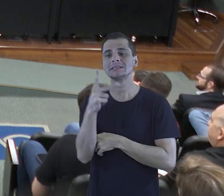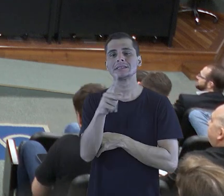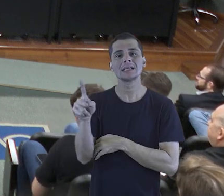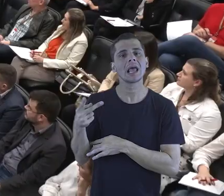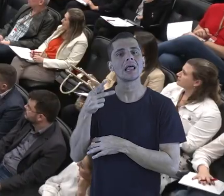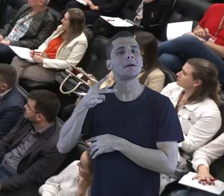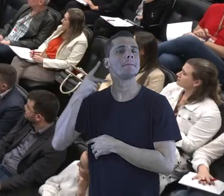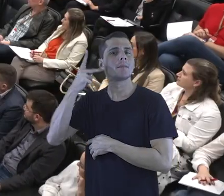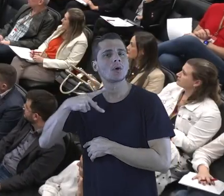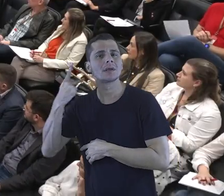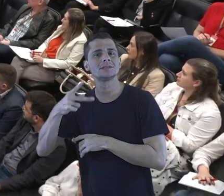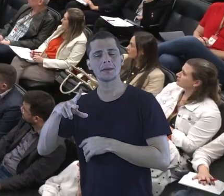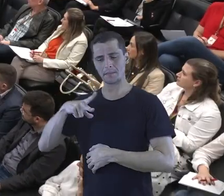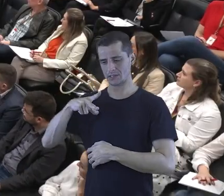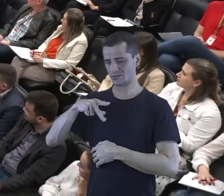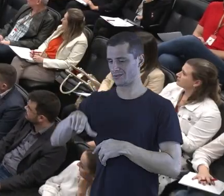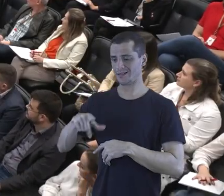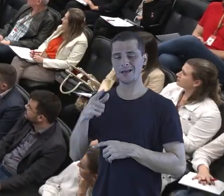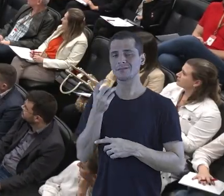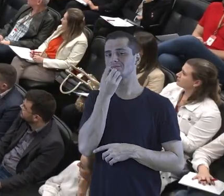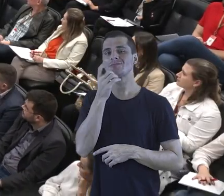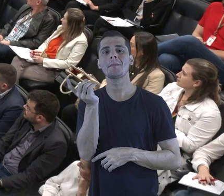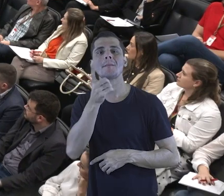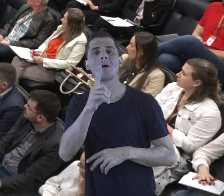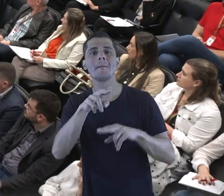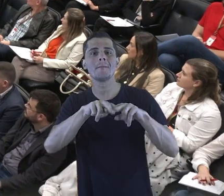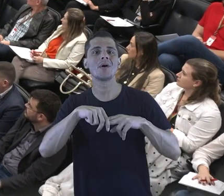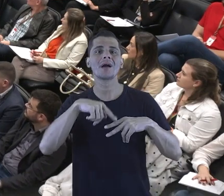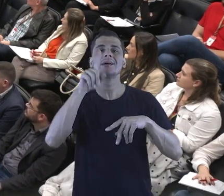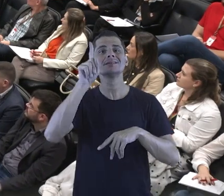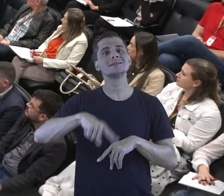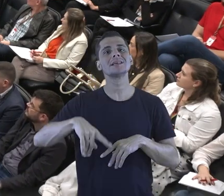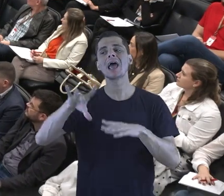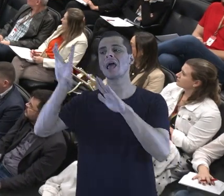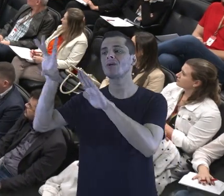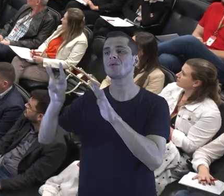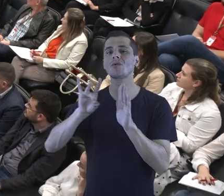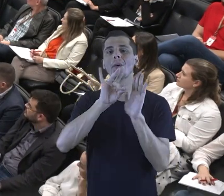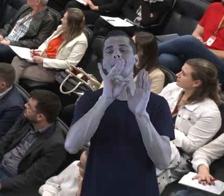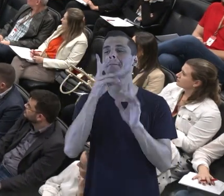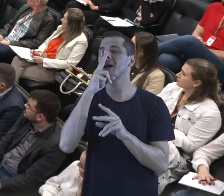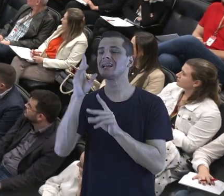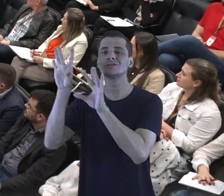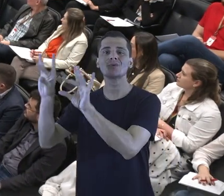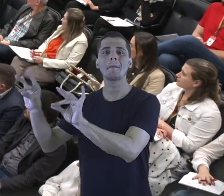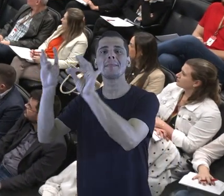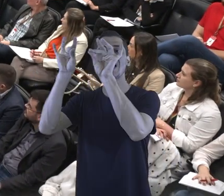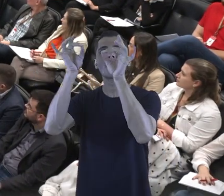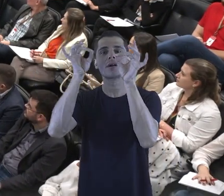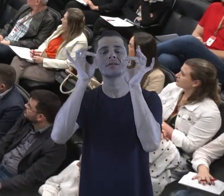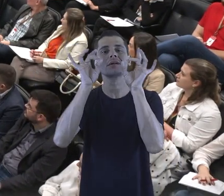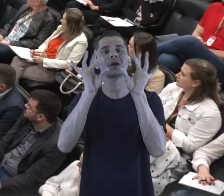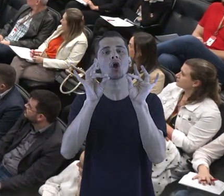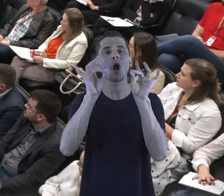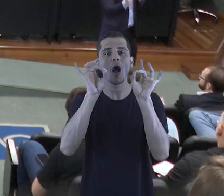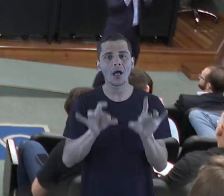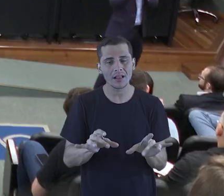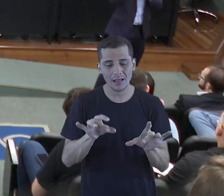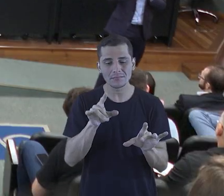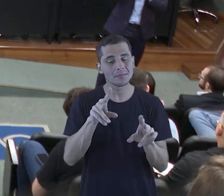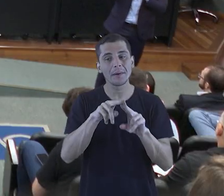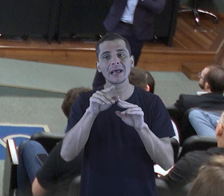privacidade é inadequada. Porque é feita de uma maneira precária. É um copia e cola sem tamanho.